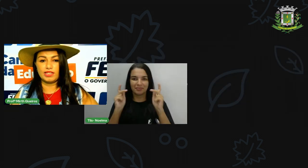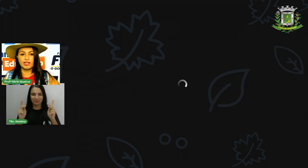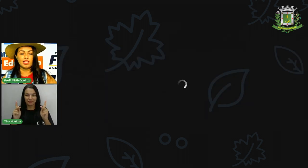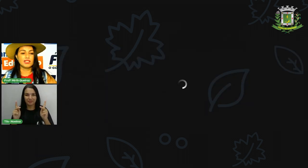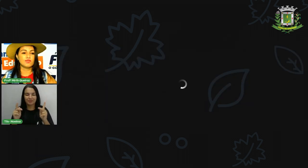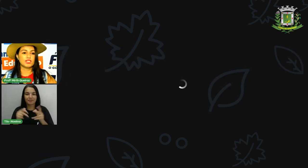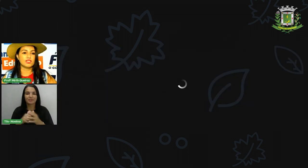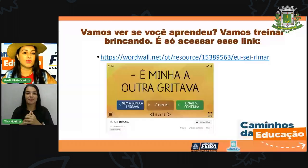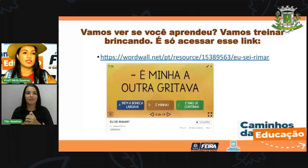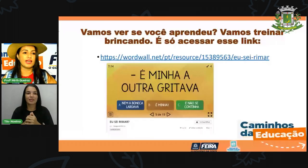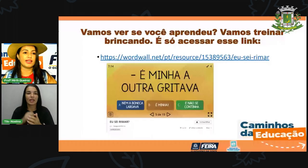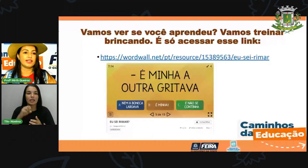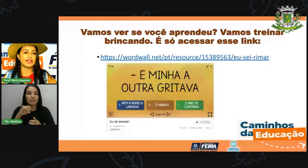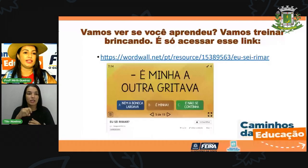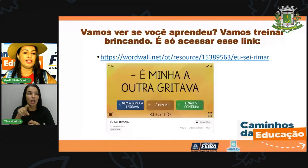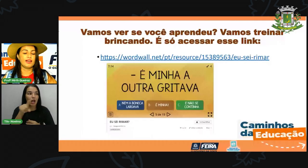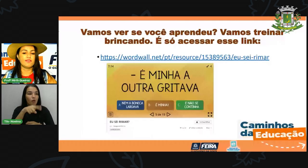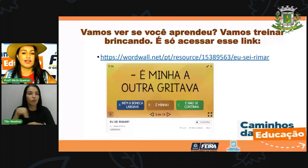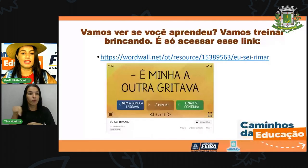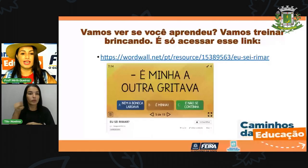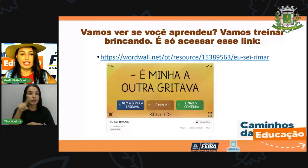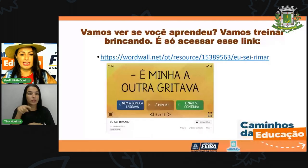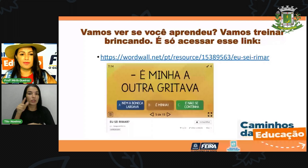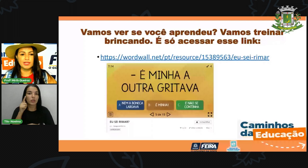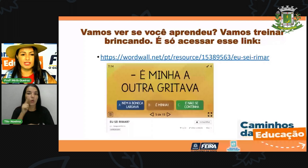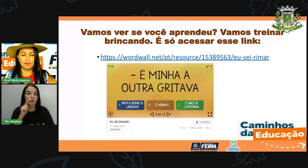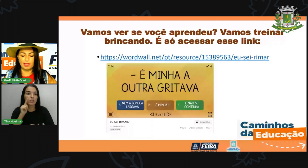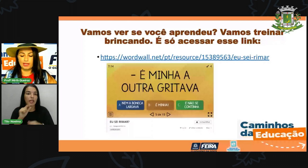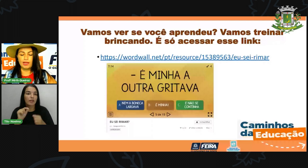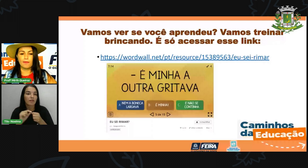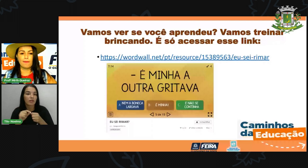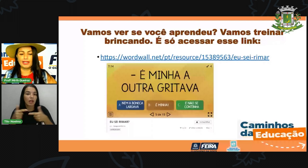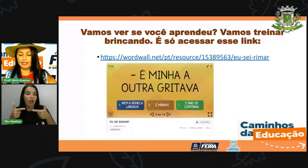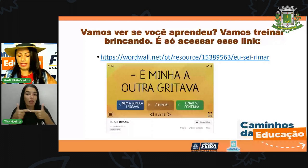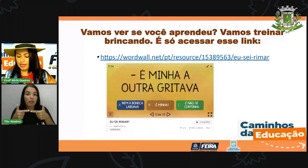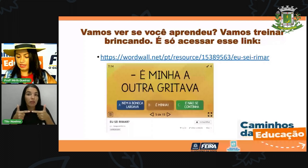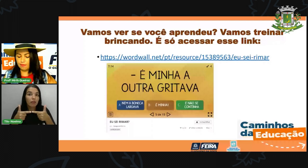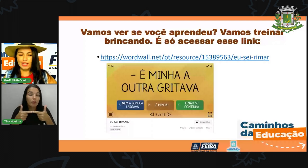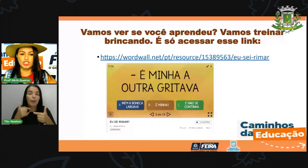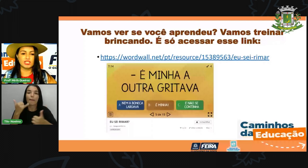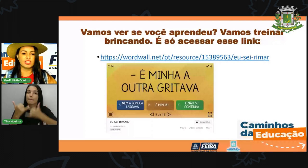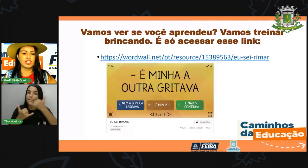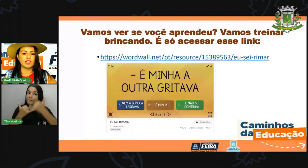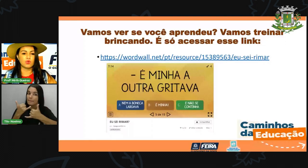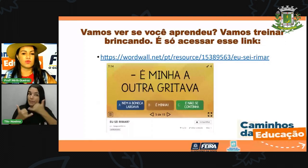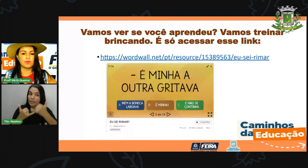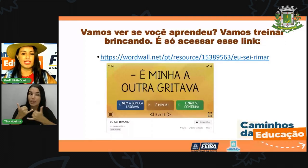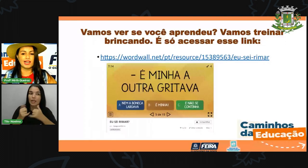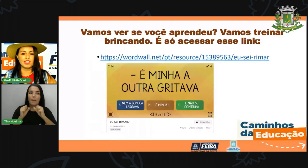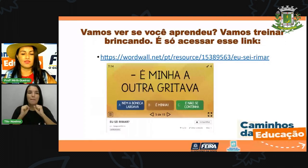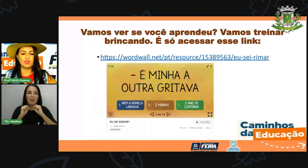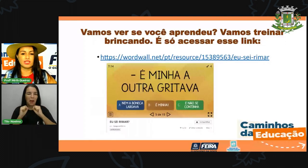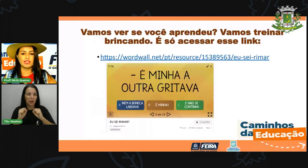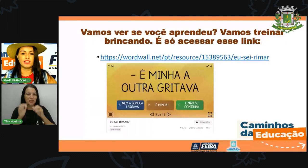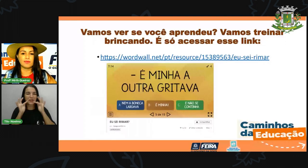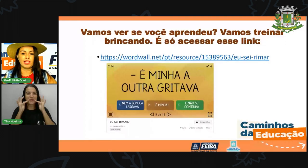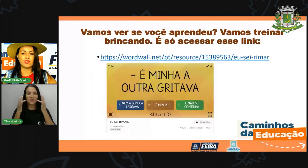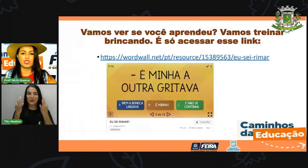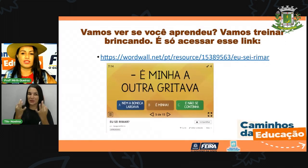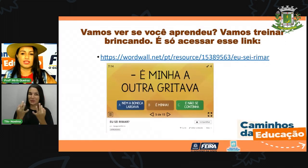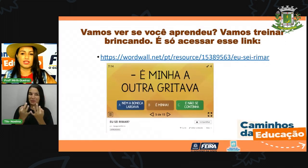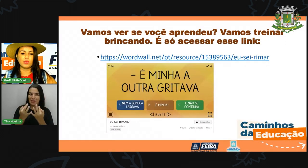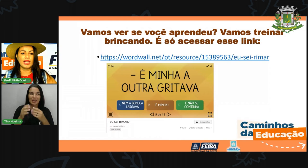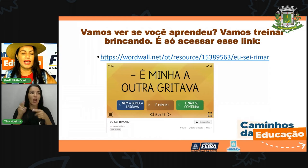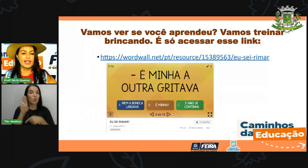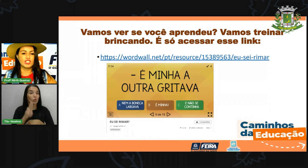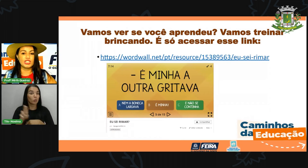poesia. Se vocês conseguem aí fazer rimas também. Brinquem aí bastante aí com os familiares de vocês também.